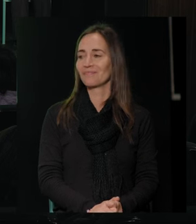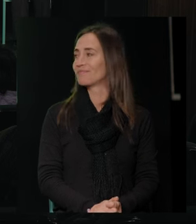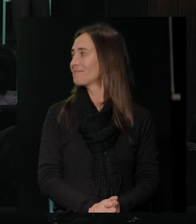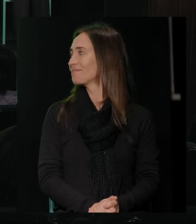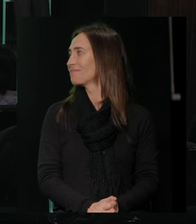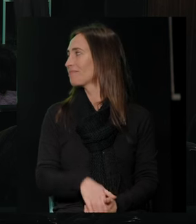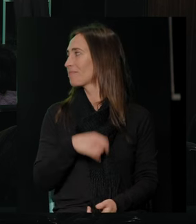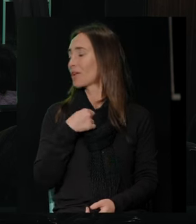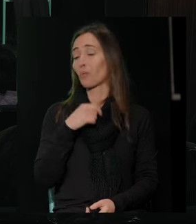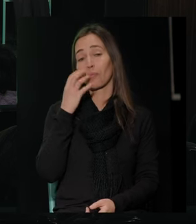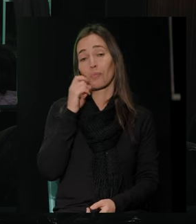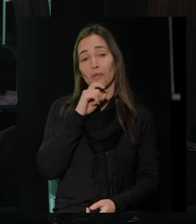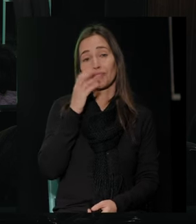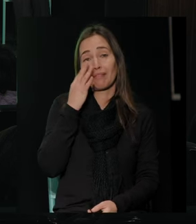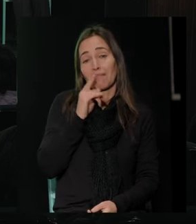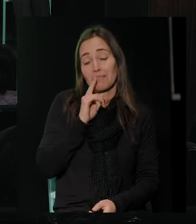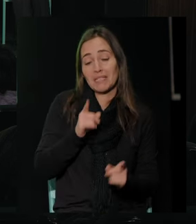todos. Posso começar? Posso tentar